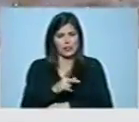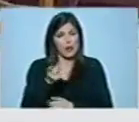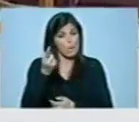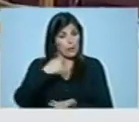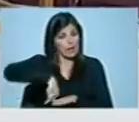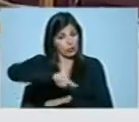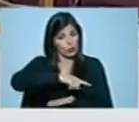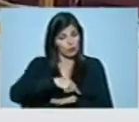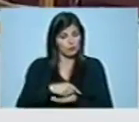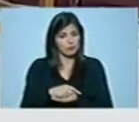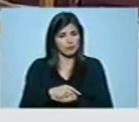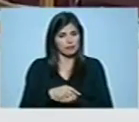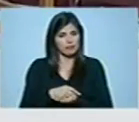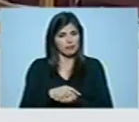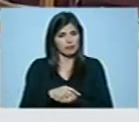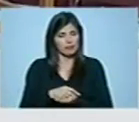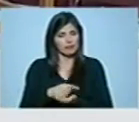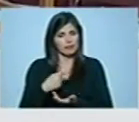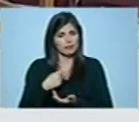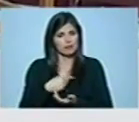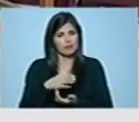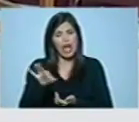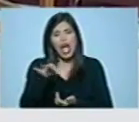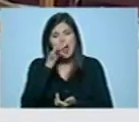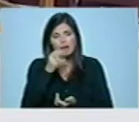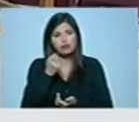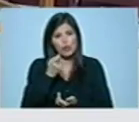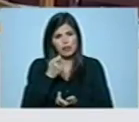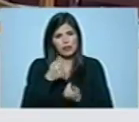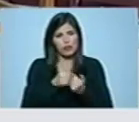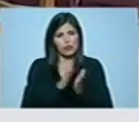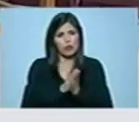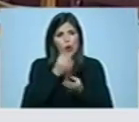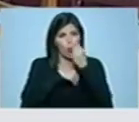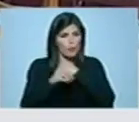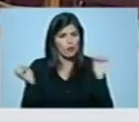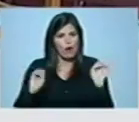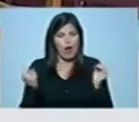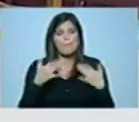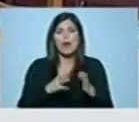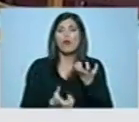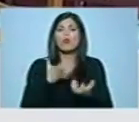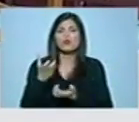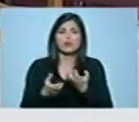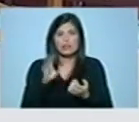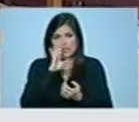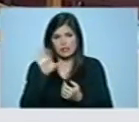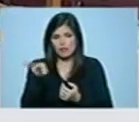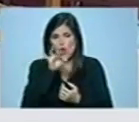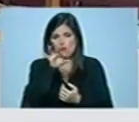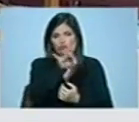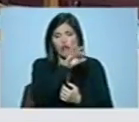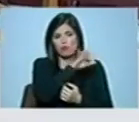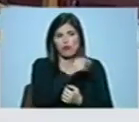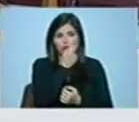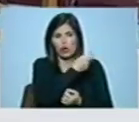que... e seguindo a minha máxima, que é provar um bocadinho de tudo e não comer de nada. Sim. Mas é um no cozido, se eu quiser provar um bocadinho de